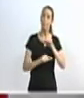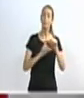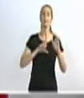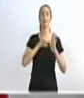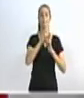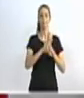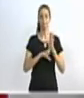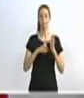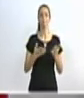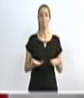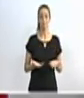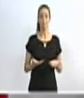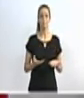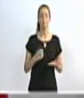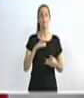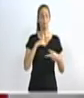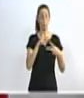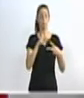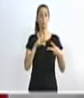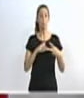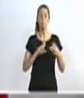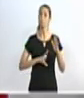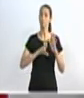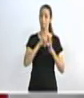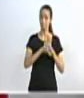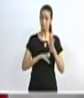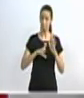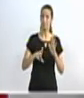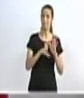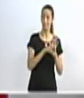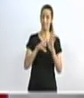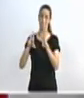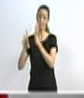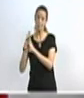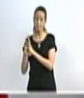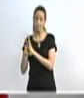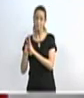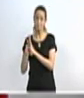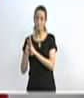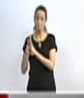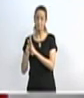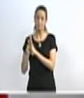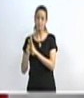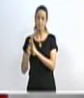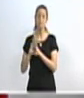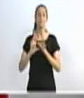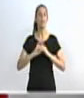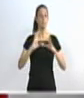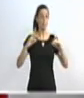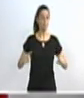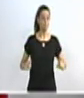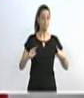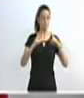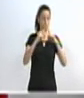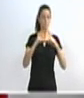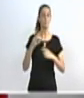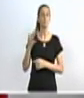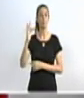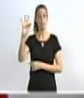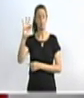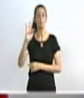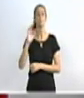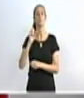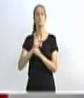Poder público. Temos 2 legislações sobre licenças para instalação de antenas, lei federal, uma de 2015,